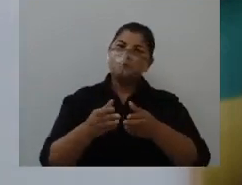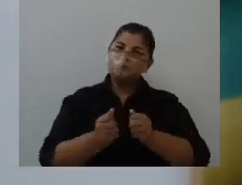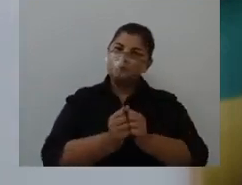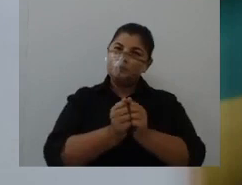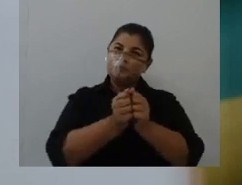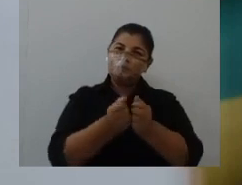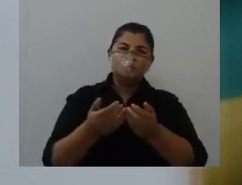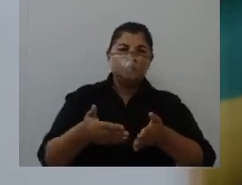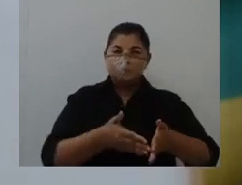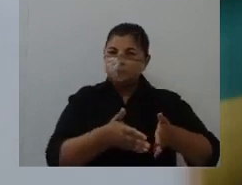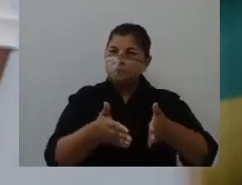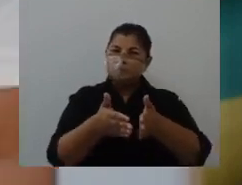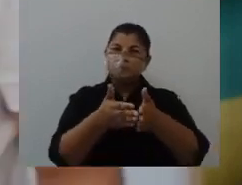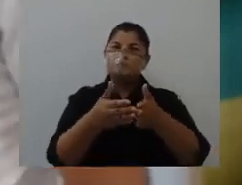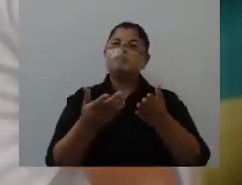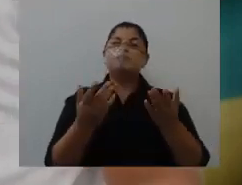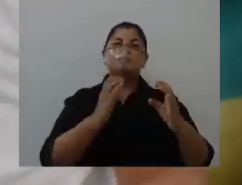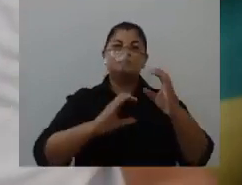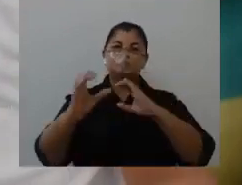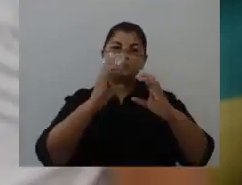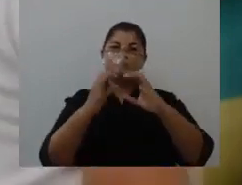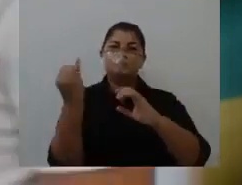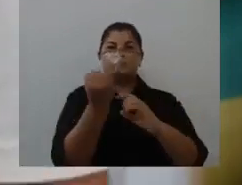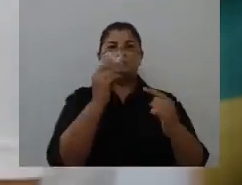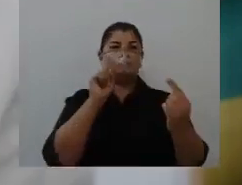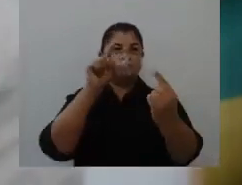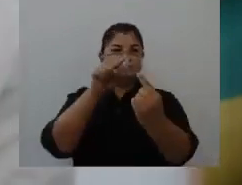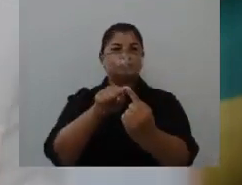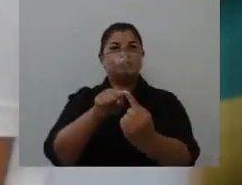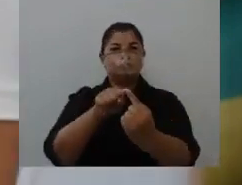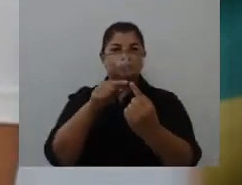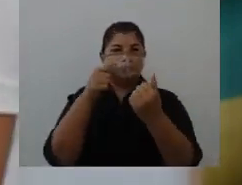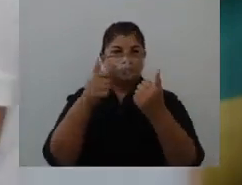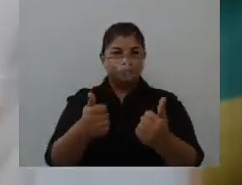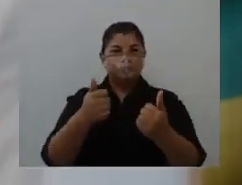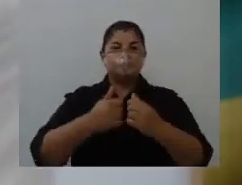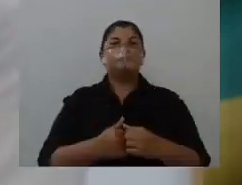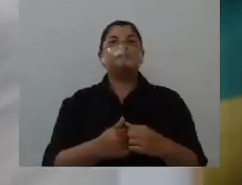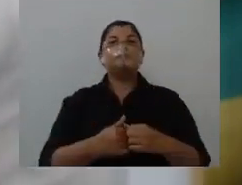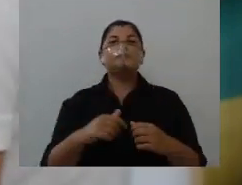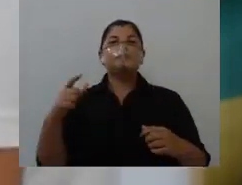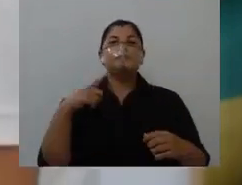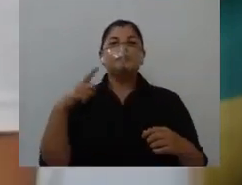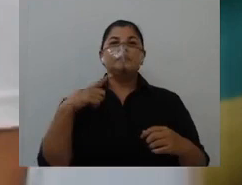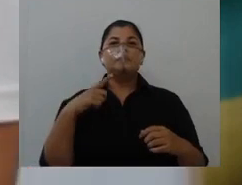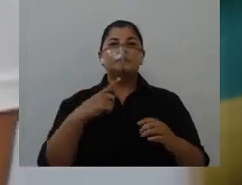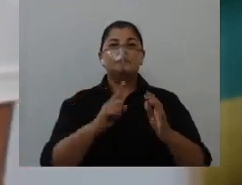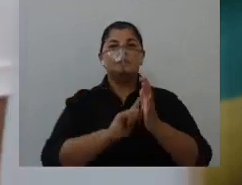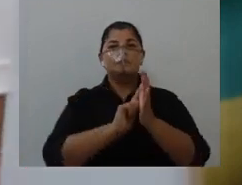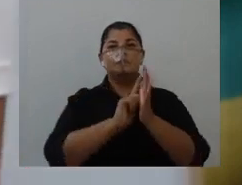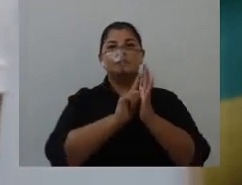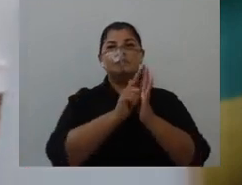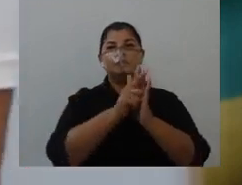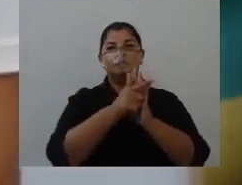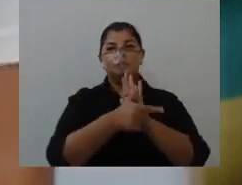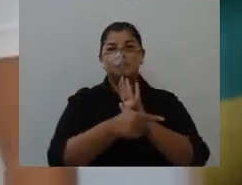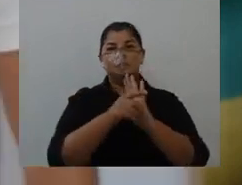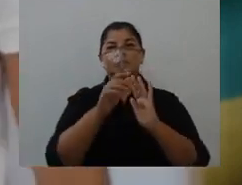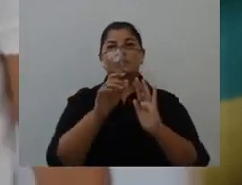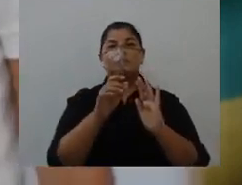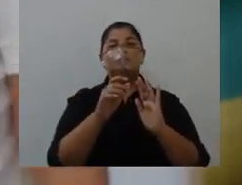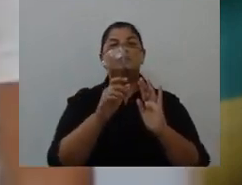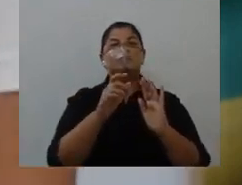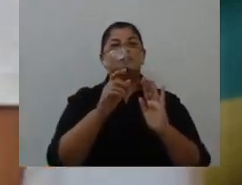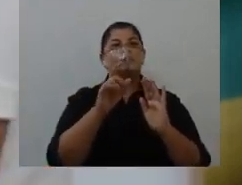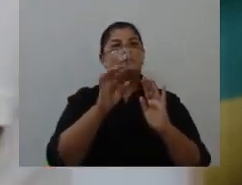a comunicação, a efetiva comunicação, beleza? Então eu tenho aqui, olha, o gênero, a tipologia textual, a gente vai